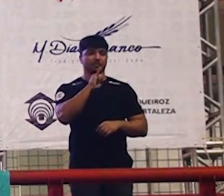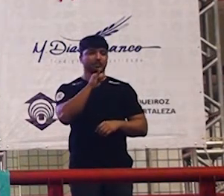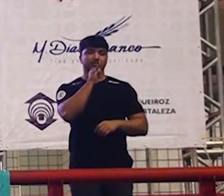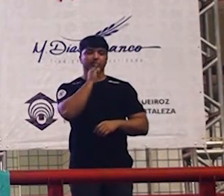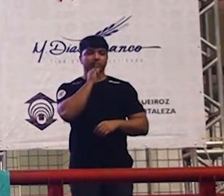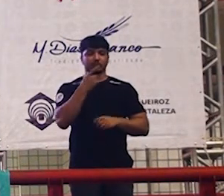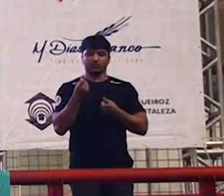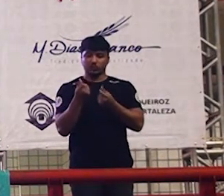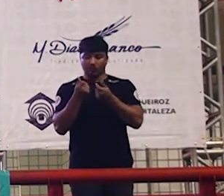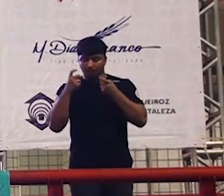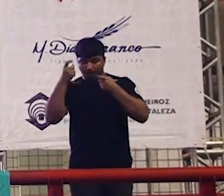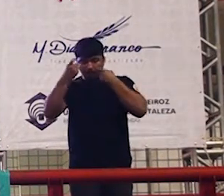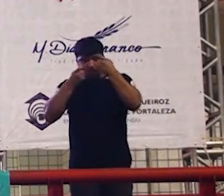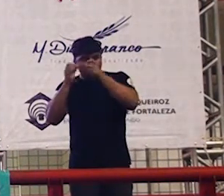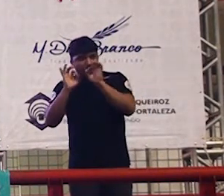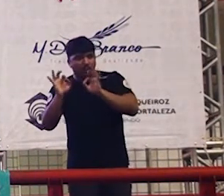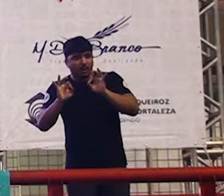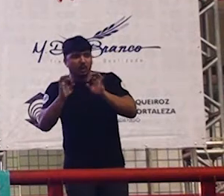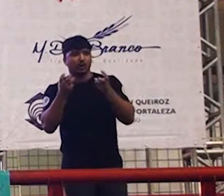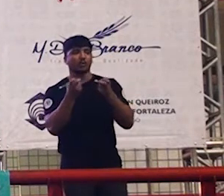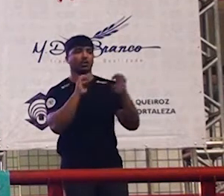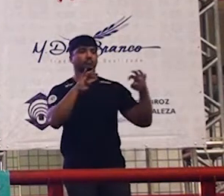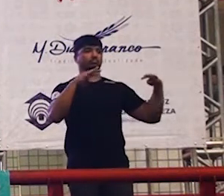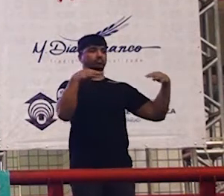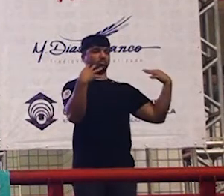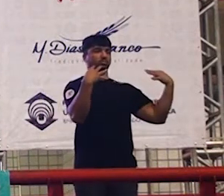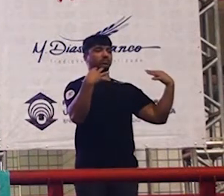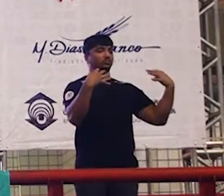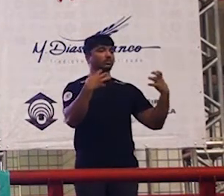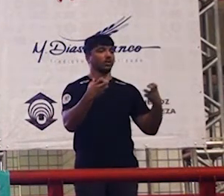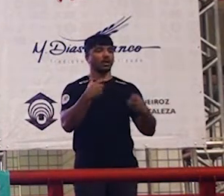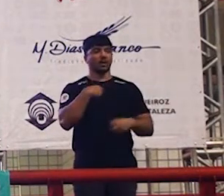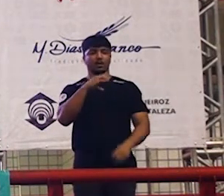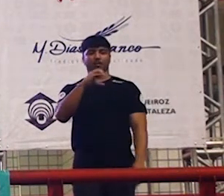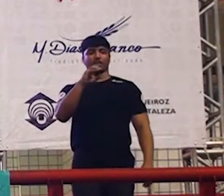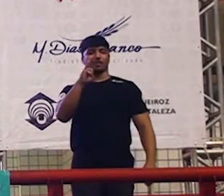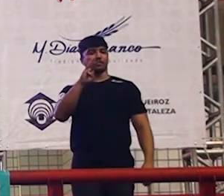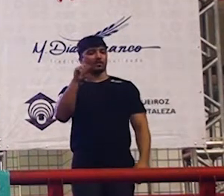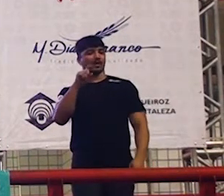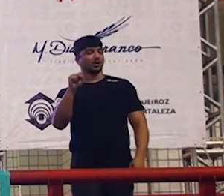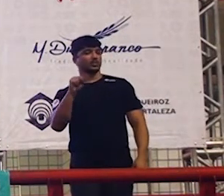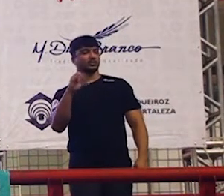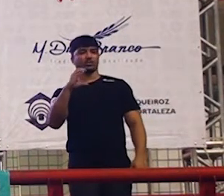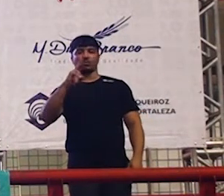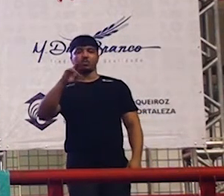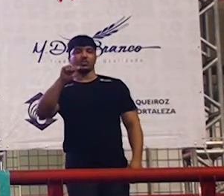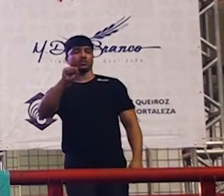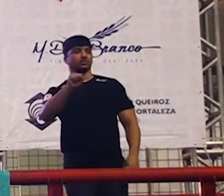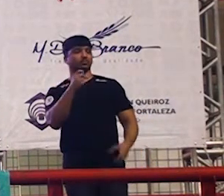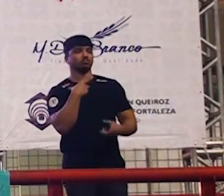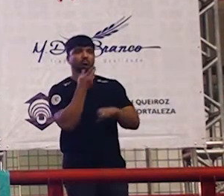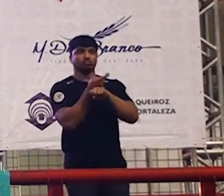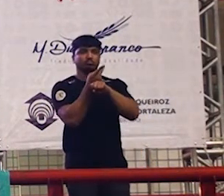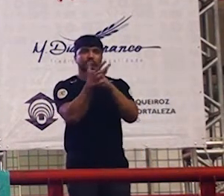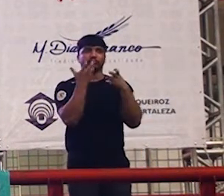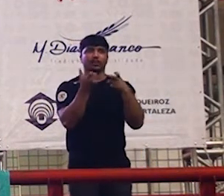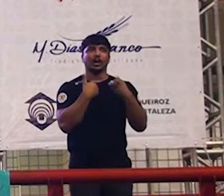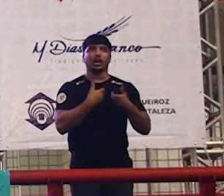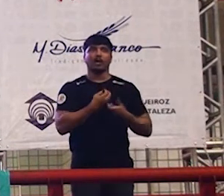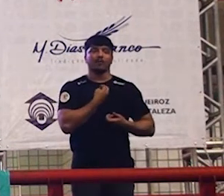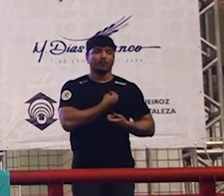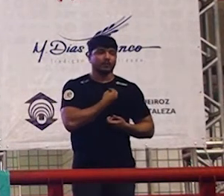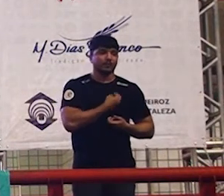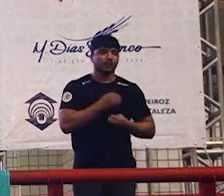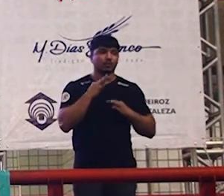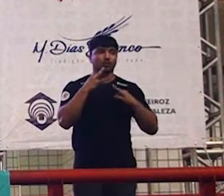se preocupar com o dinheiro, busca status. É o que o Brás Cubas busca. A vida inteira, a missão dele,